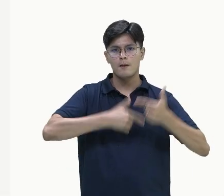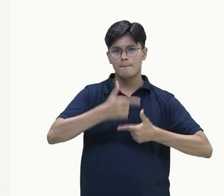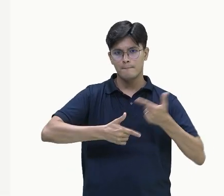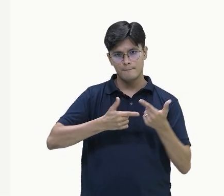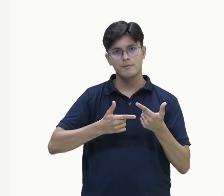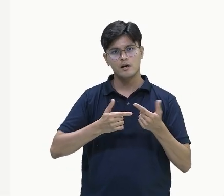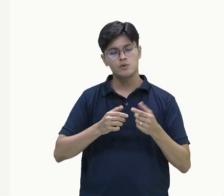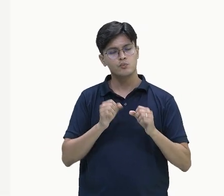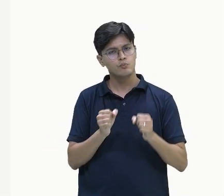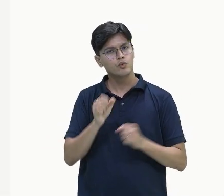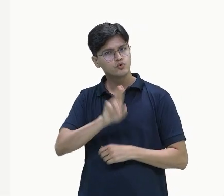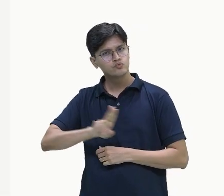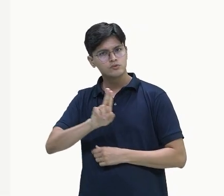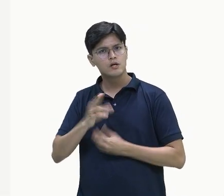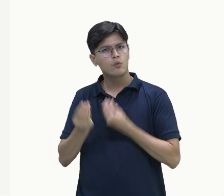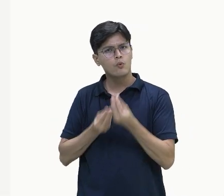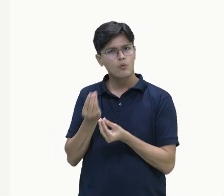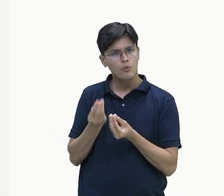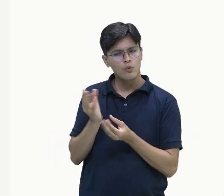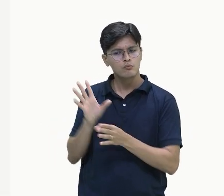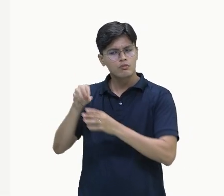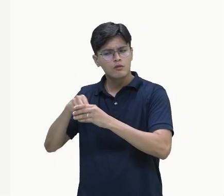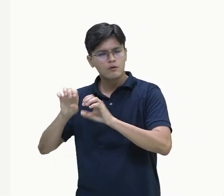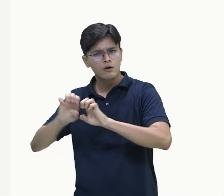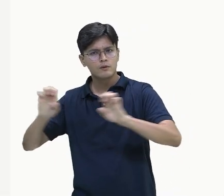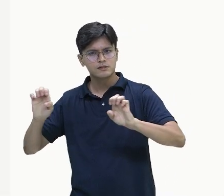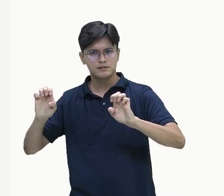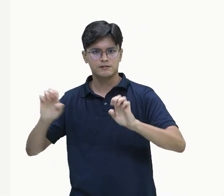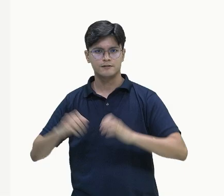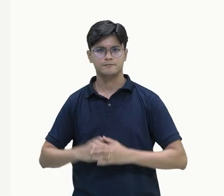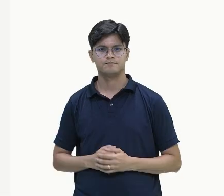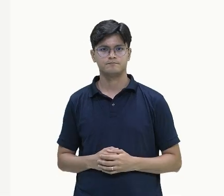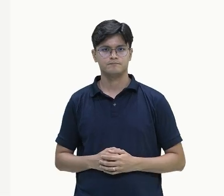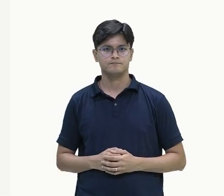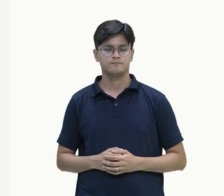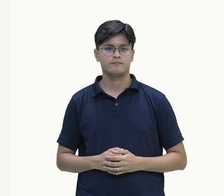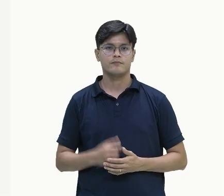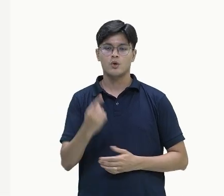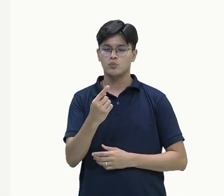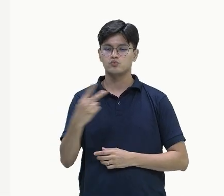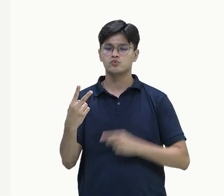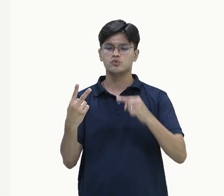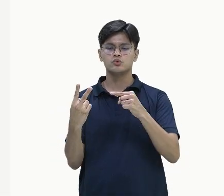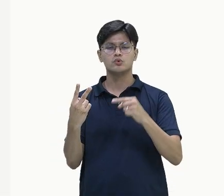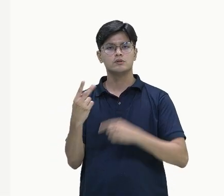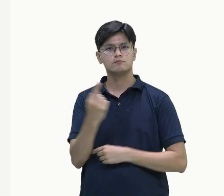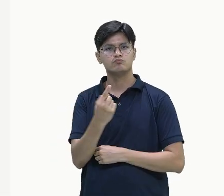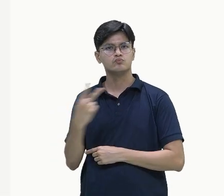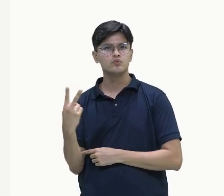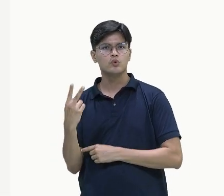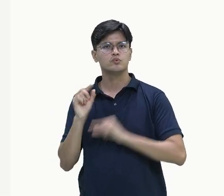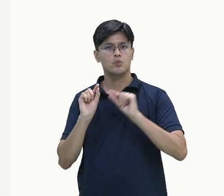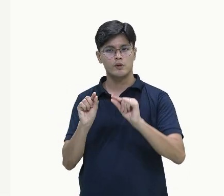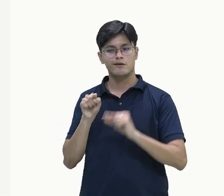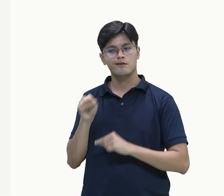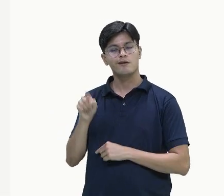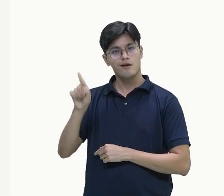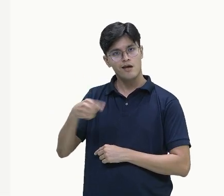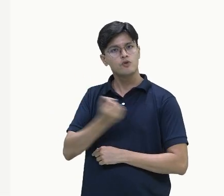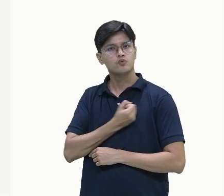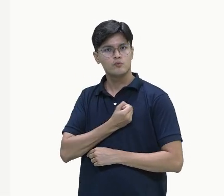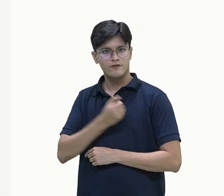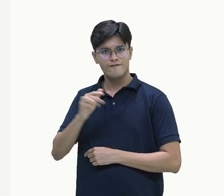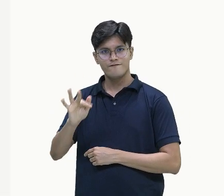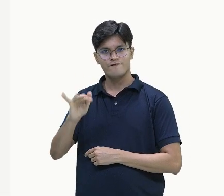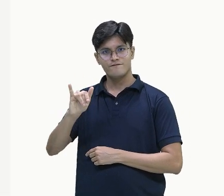esse ano é a quantidade de anos, tá, pessoal? Mais de 12, esse 12 é a parte fixa, né, professora Valcineide? Isso, porque